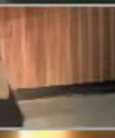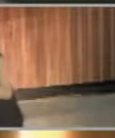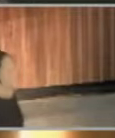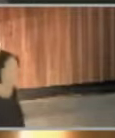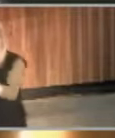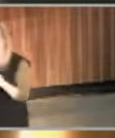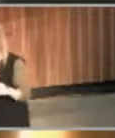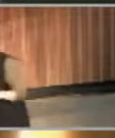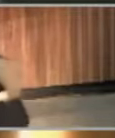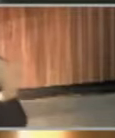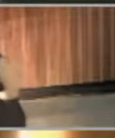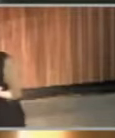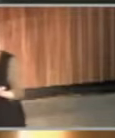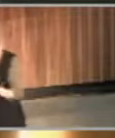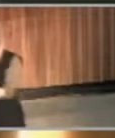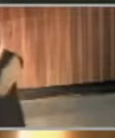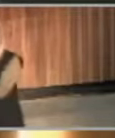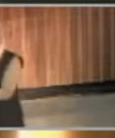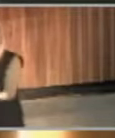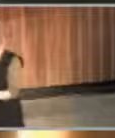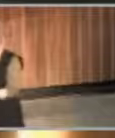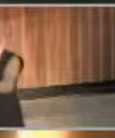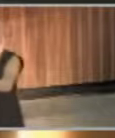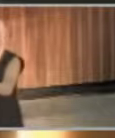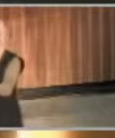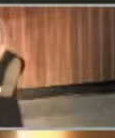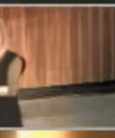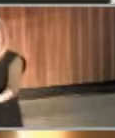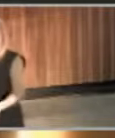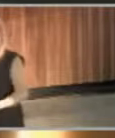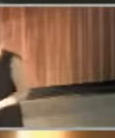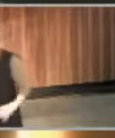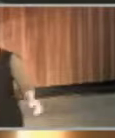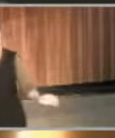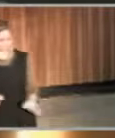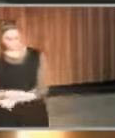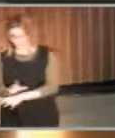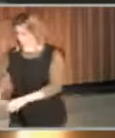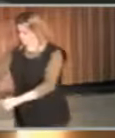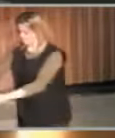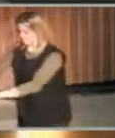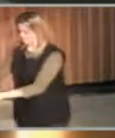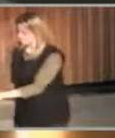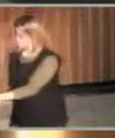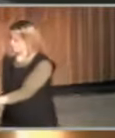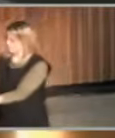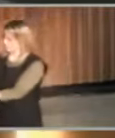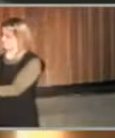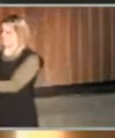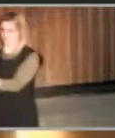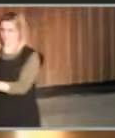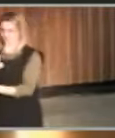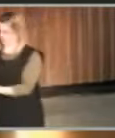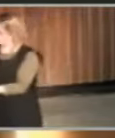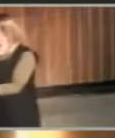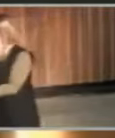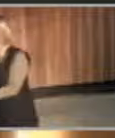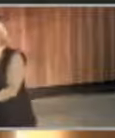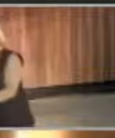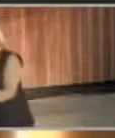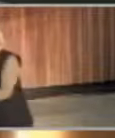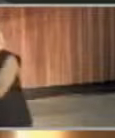fizessem essas coisas sem perder os referenciais antigos enquanto os mais